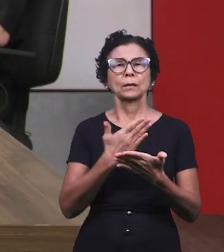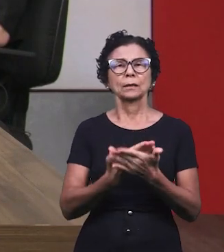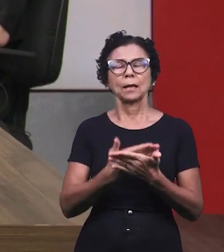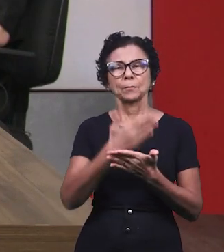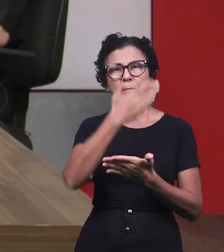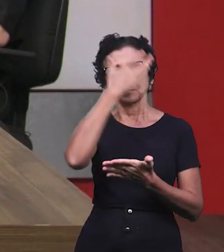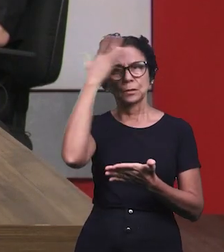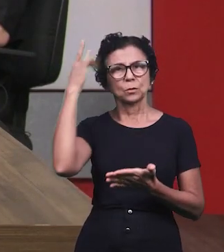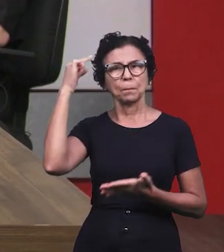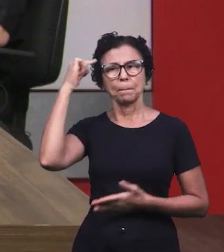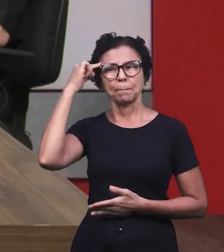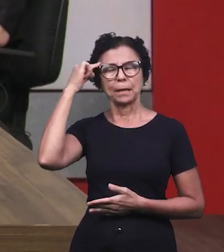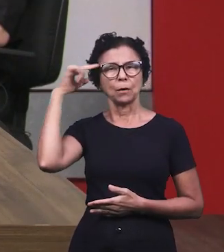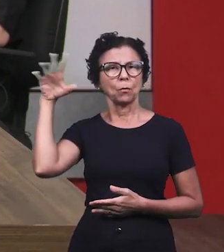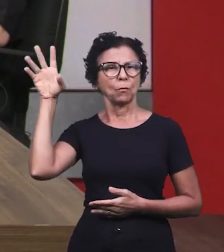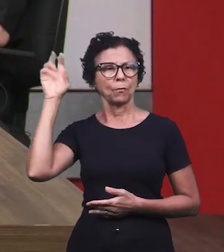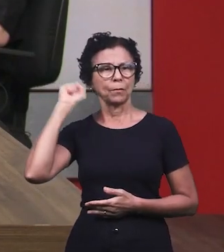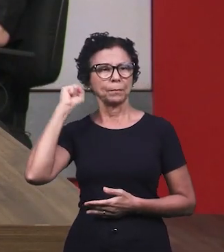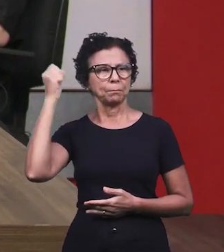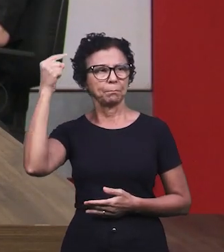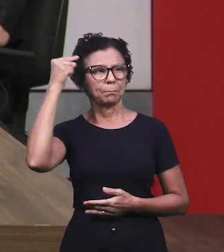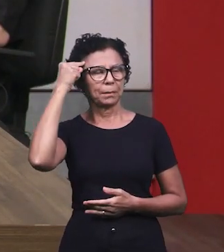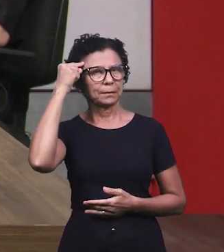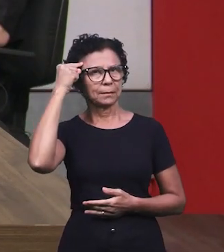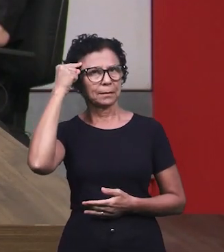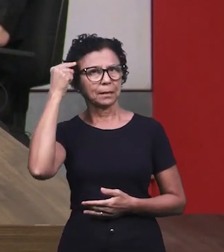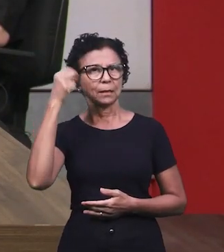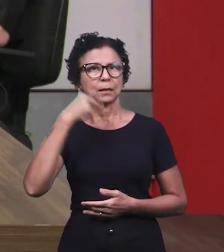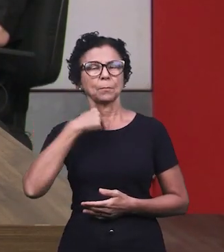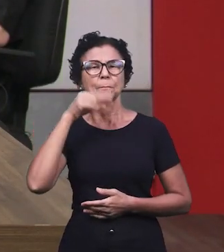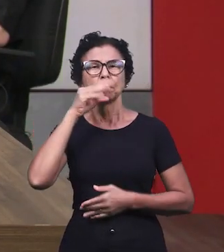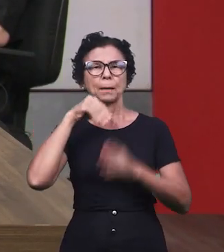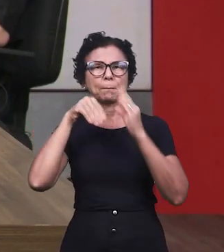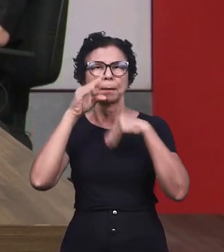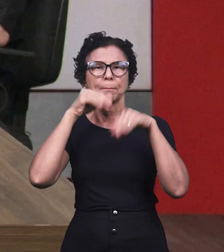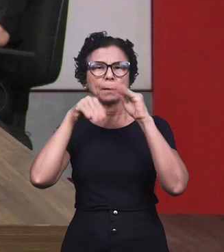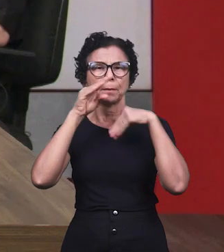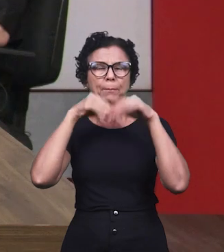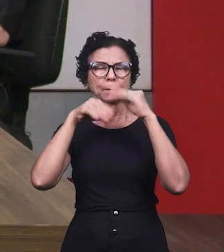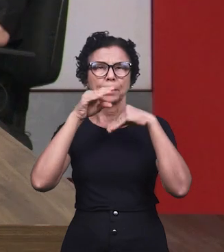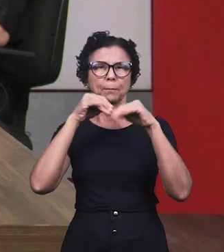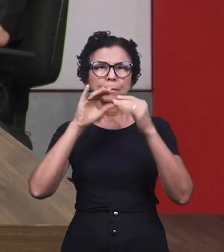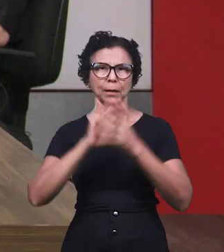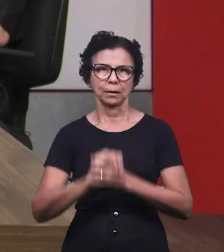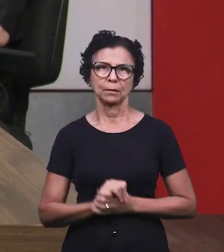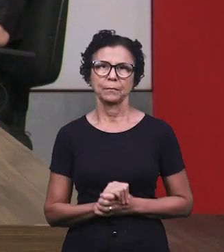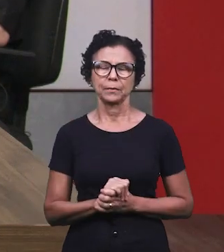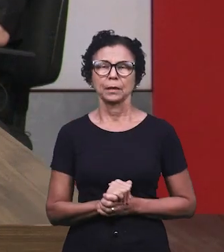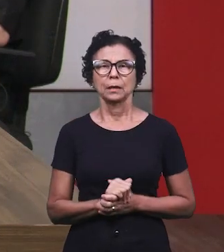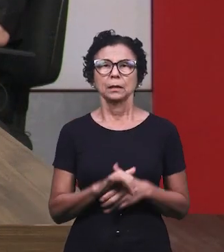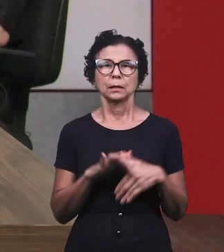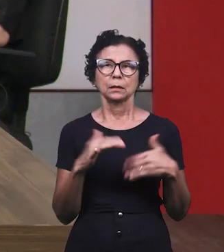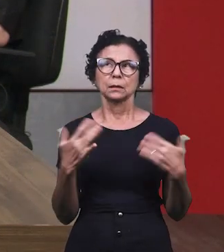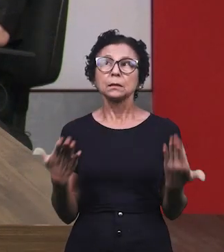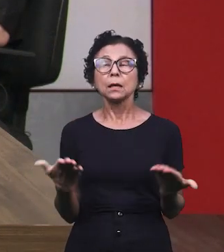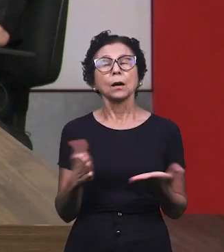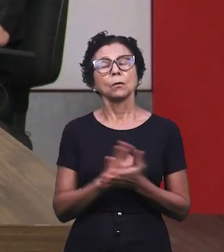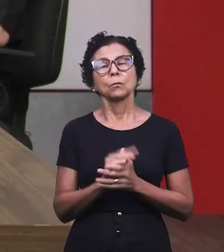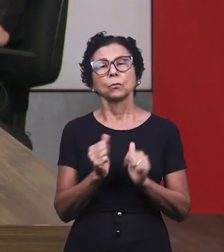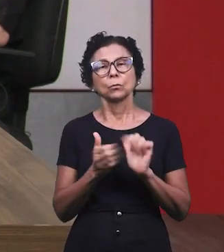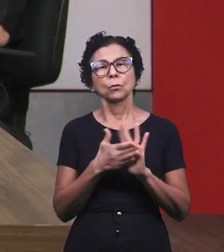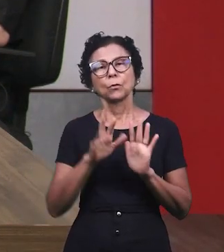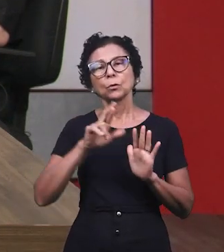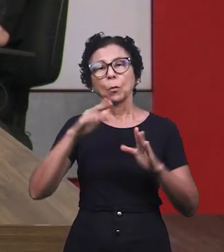ele escolher. Por isso que o louvor ele não é engessado. Eu interpreto, a Vanessa vai interpretar igual, eu vou interpretar igual a Vanessa.